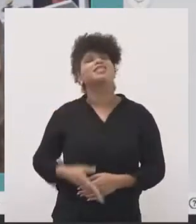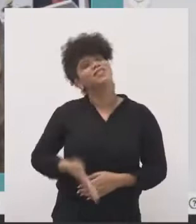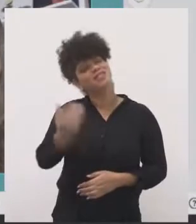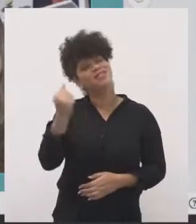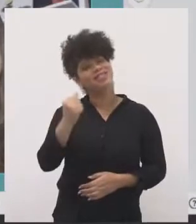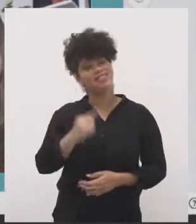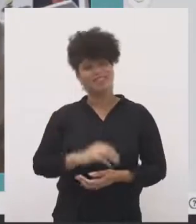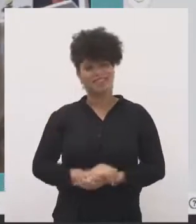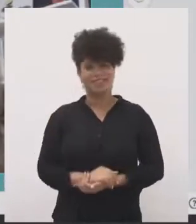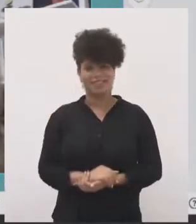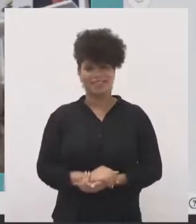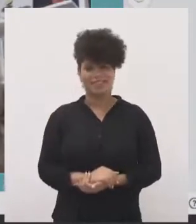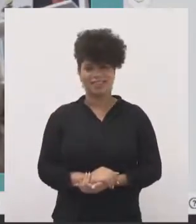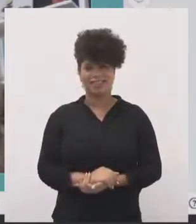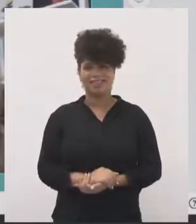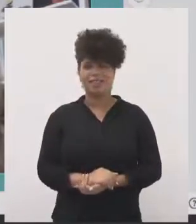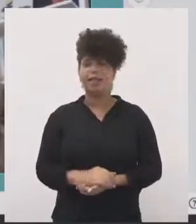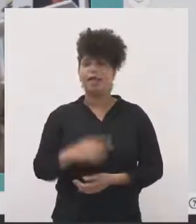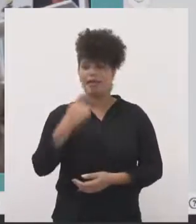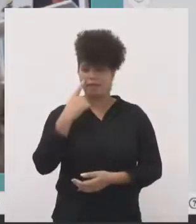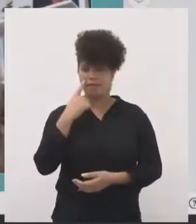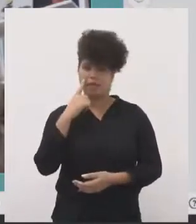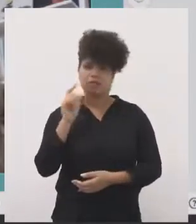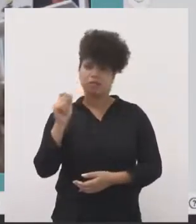comigo! Então, eu posso